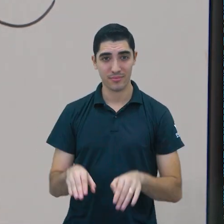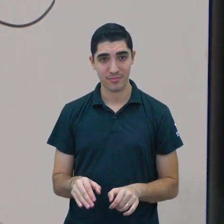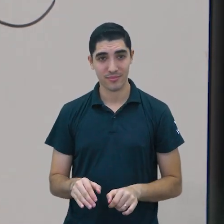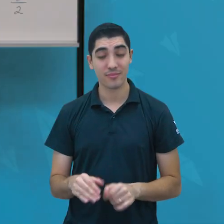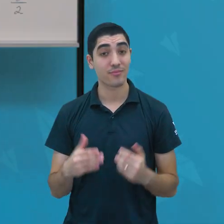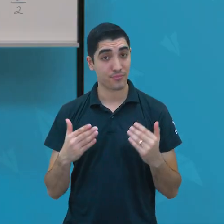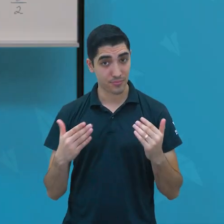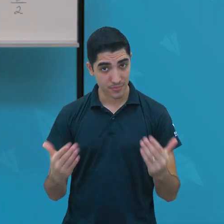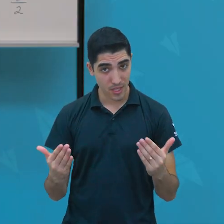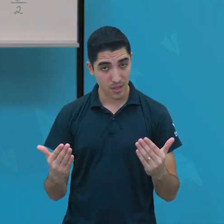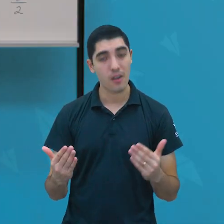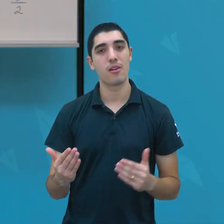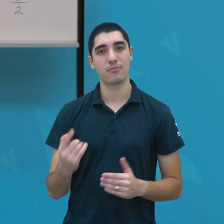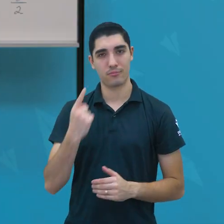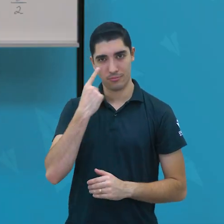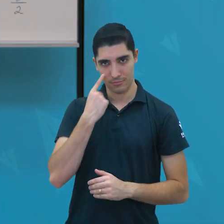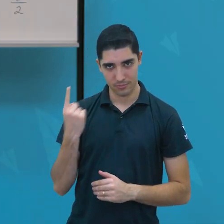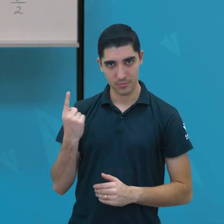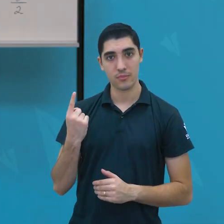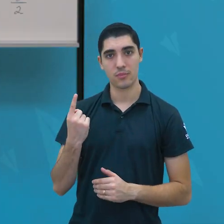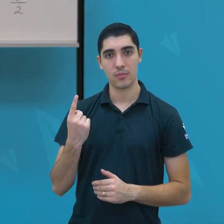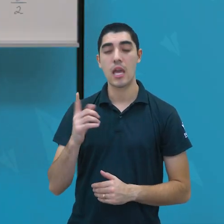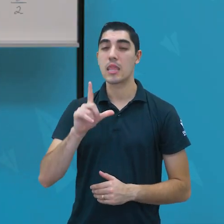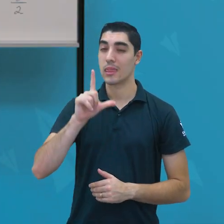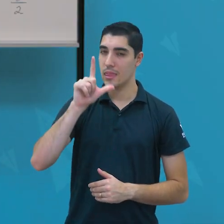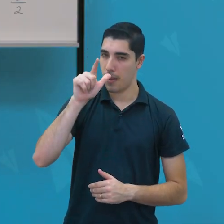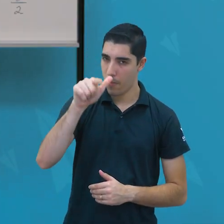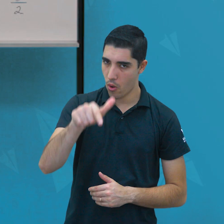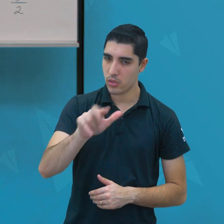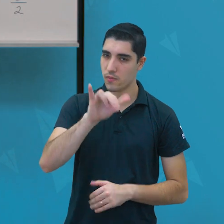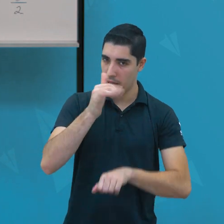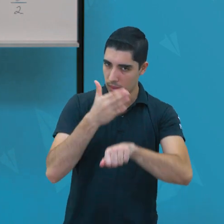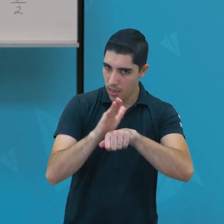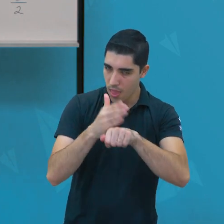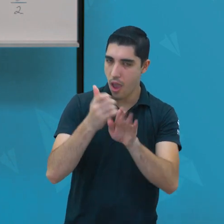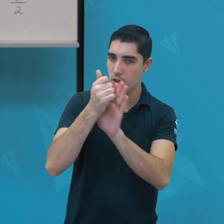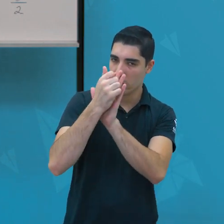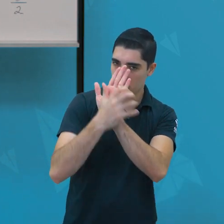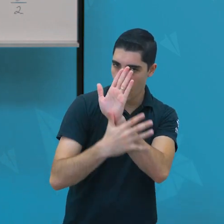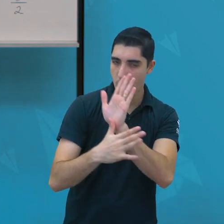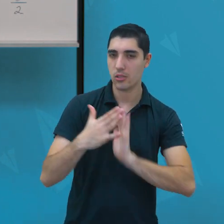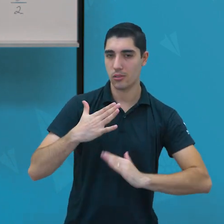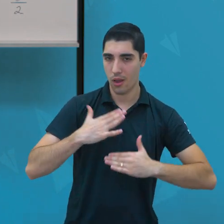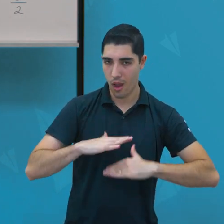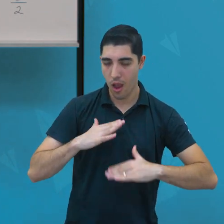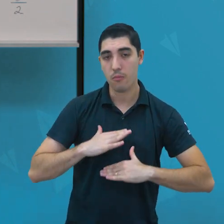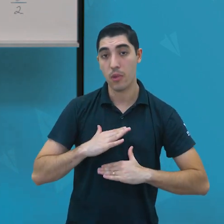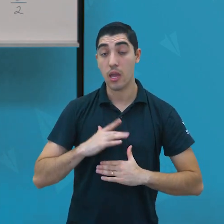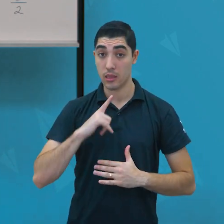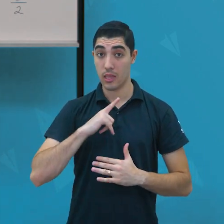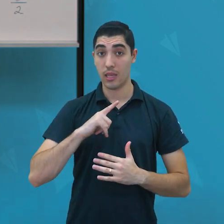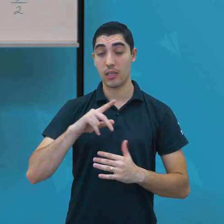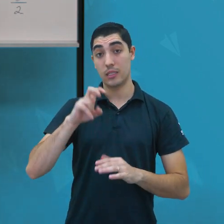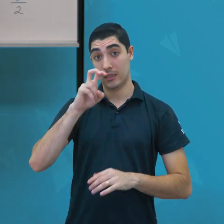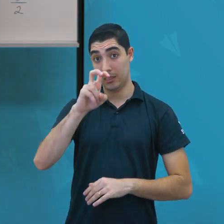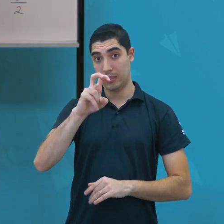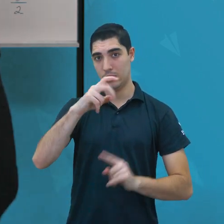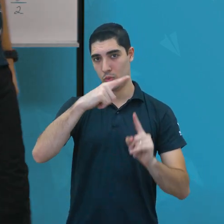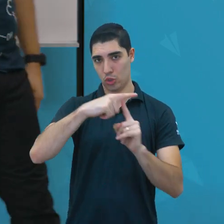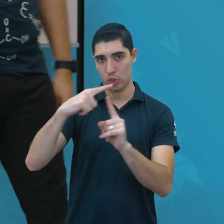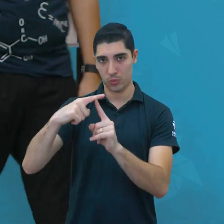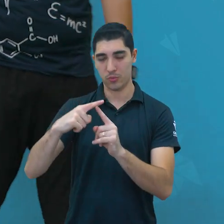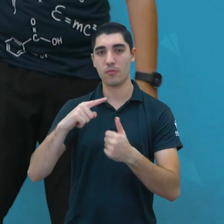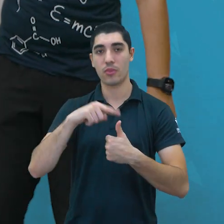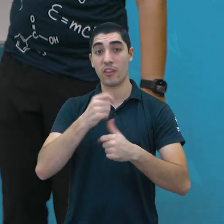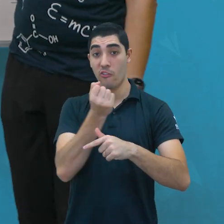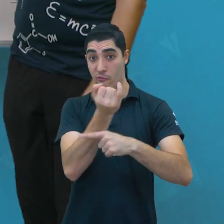meios, tá? Então, aqui nós vimos, e vamos, é claro, depois treinar com o exercício, esses 5